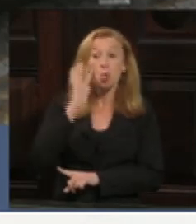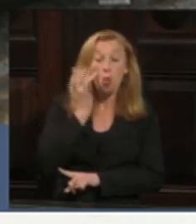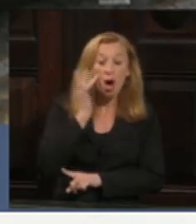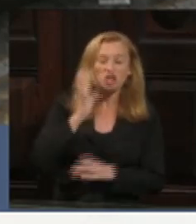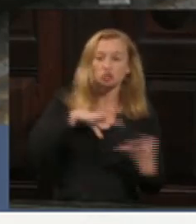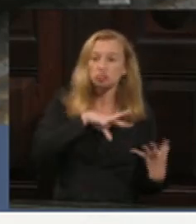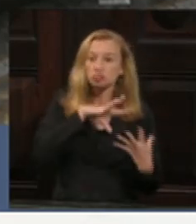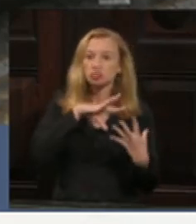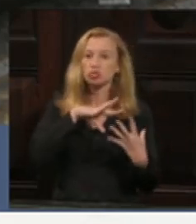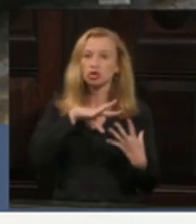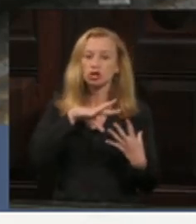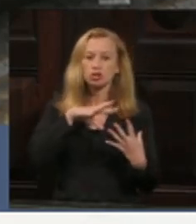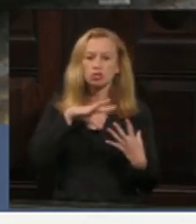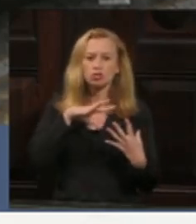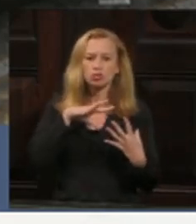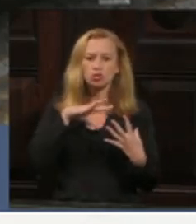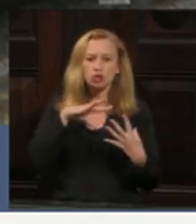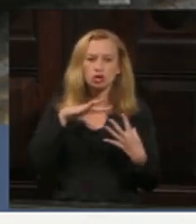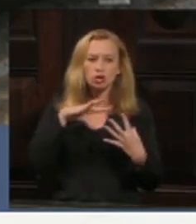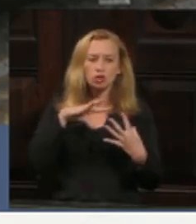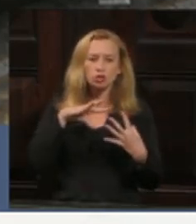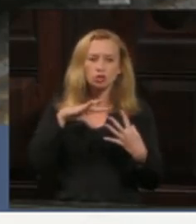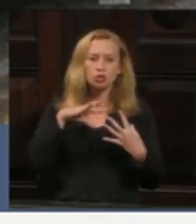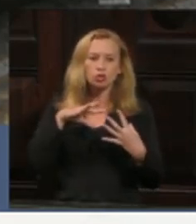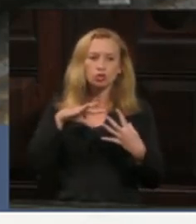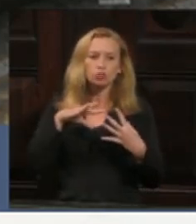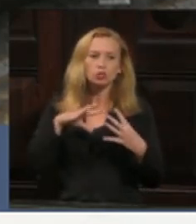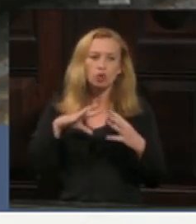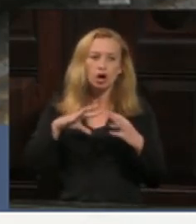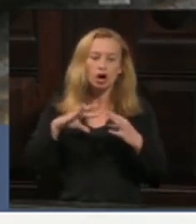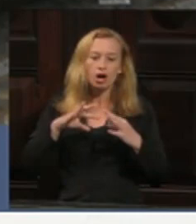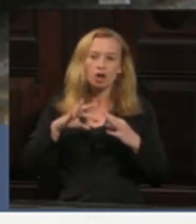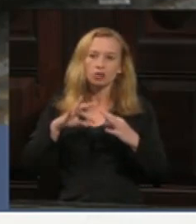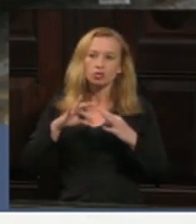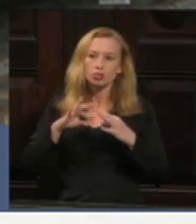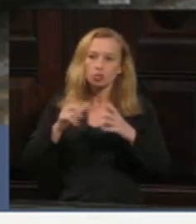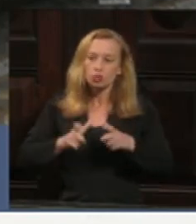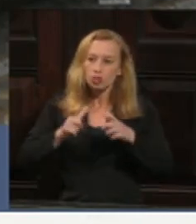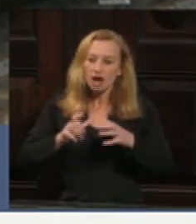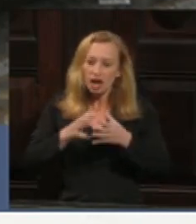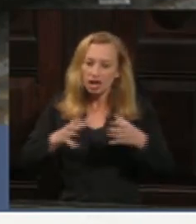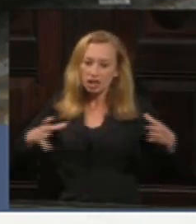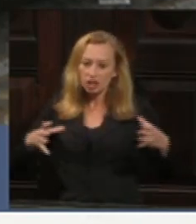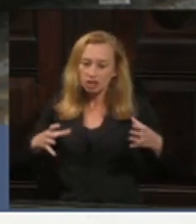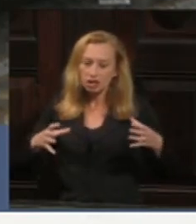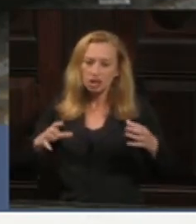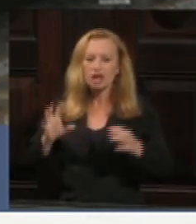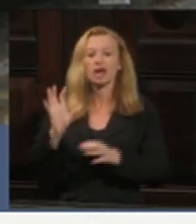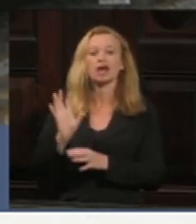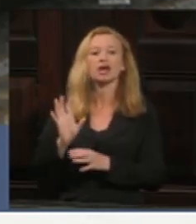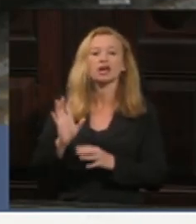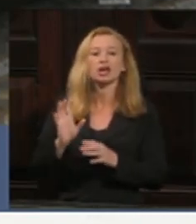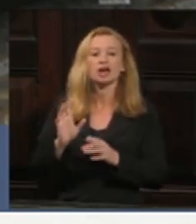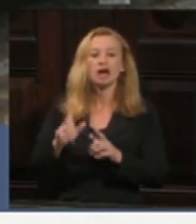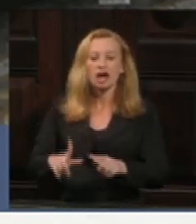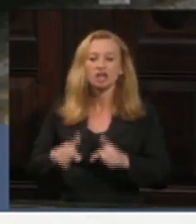investigações realizadas do homicídio da nossa querida companheira vereadora Marielle Franco, há que se ter